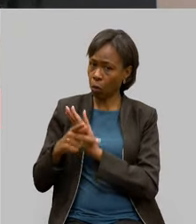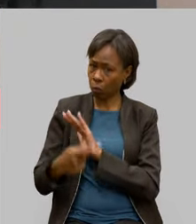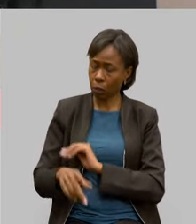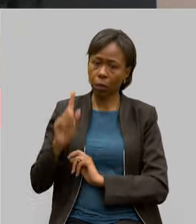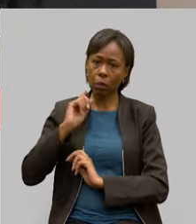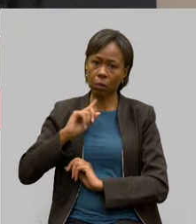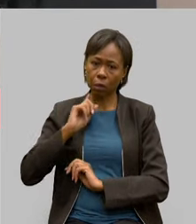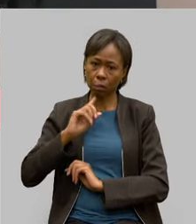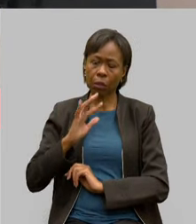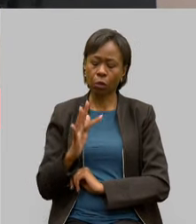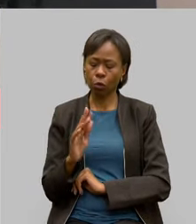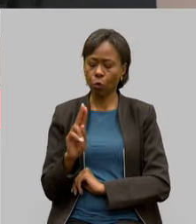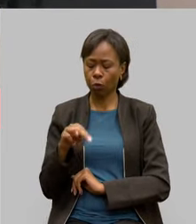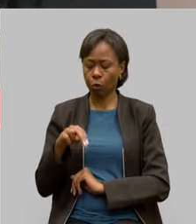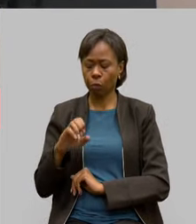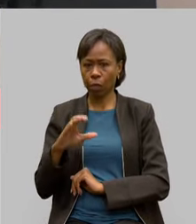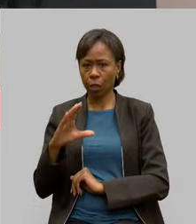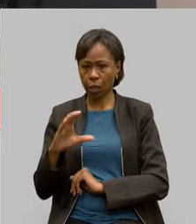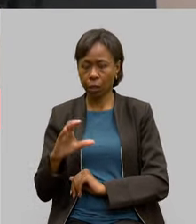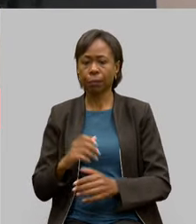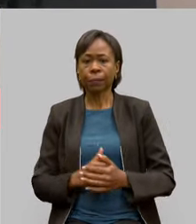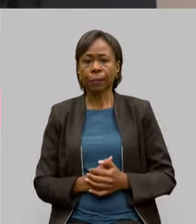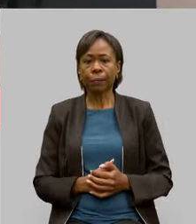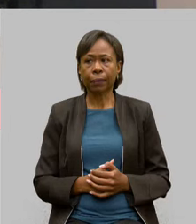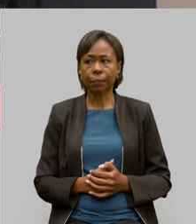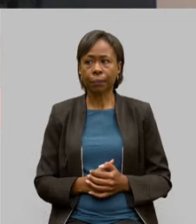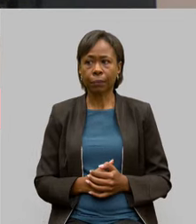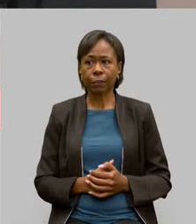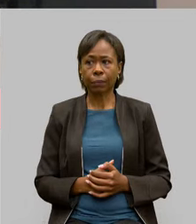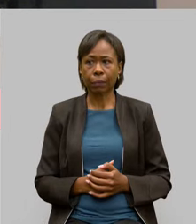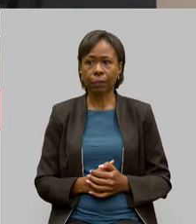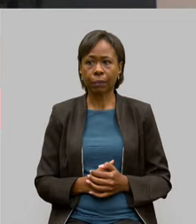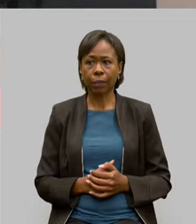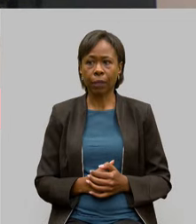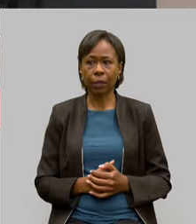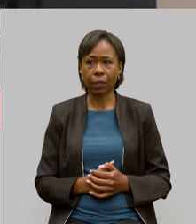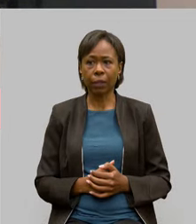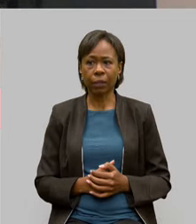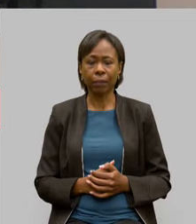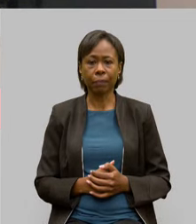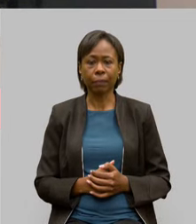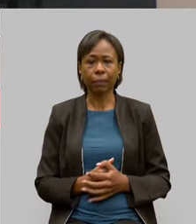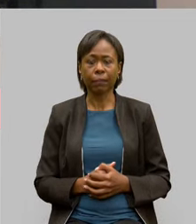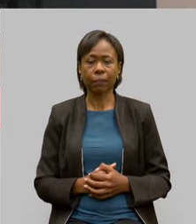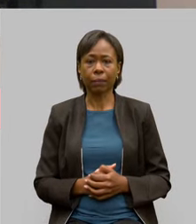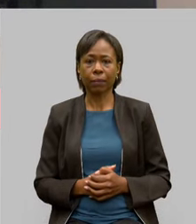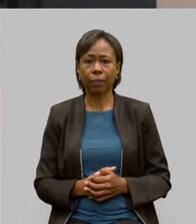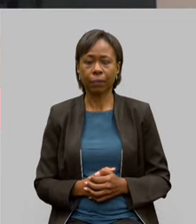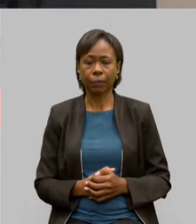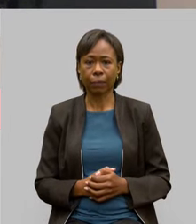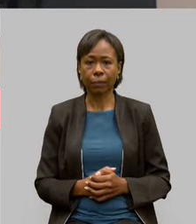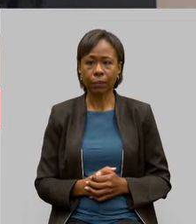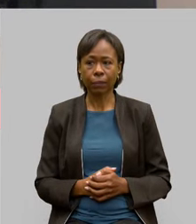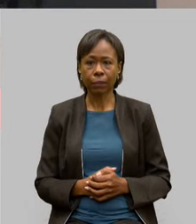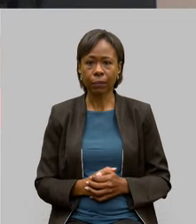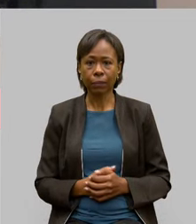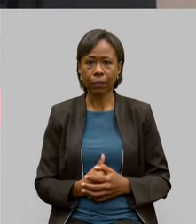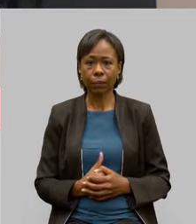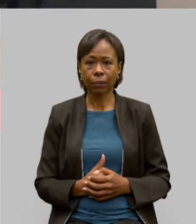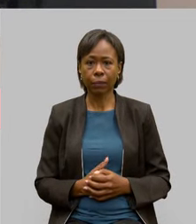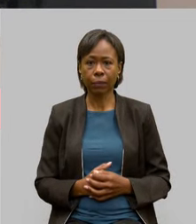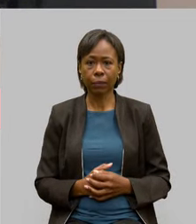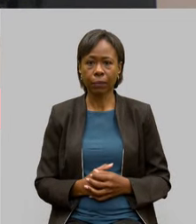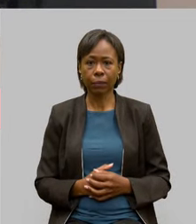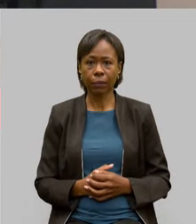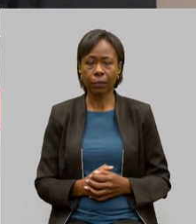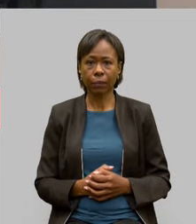aí atua no âmbito Federal vamos lá Lá vai eu